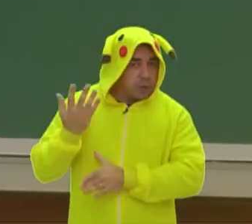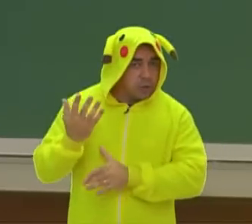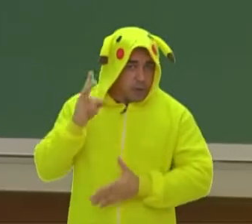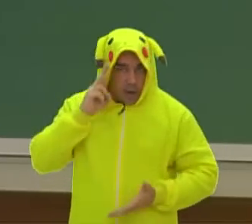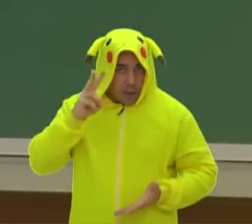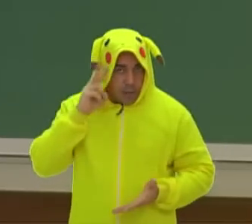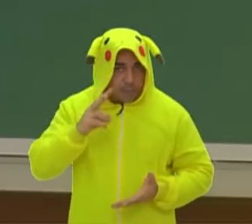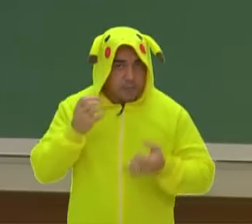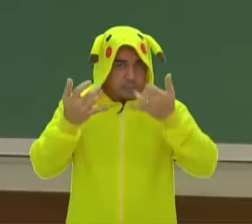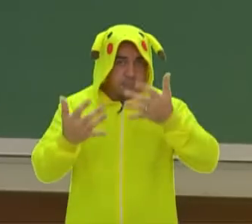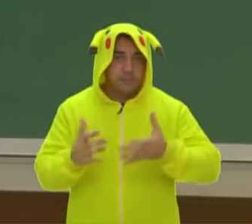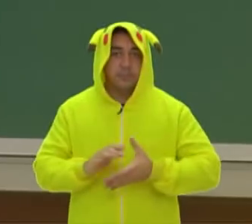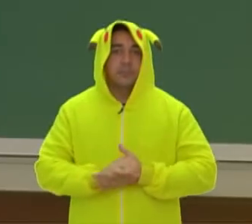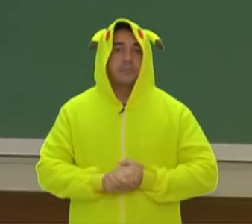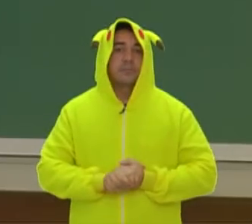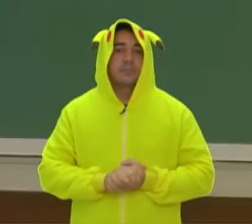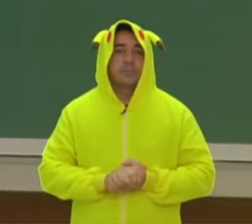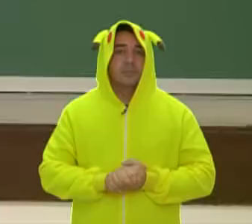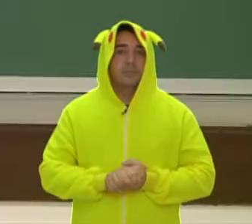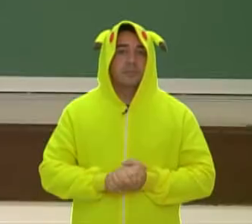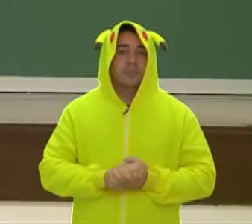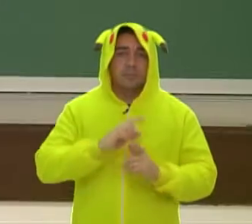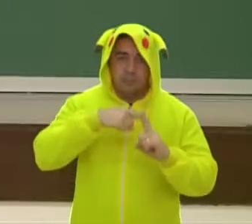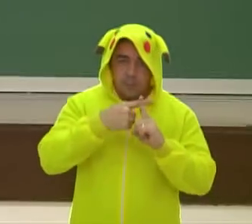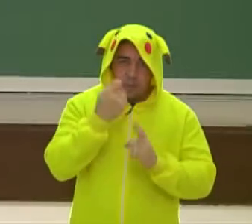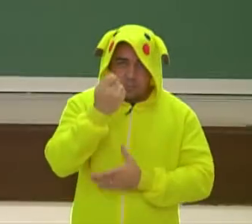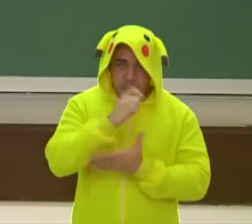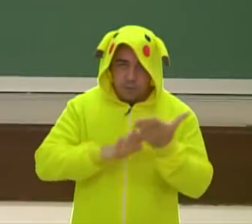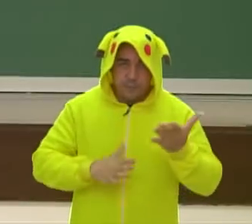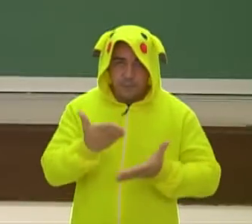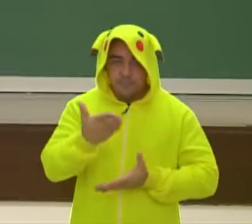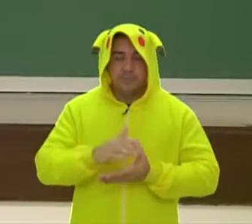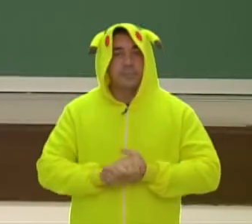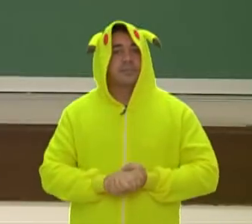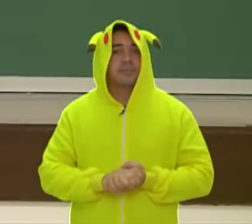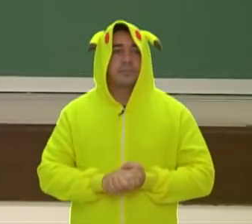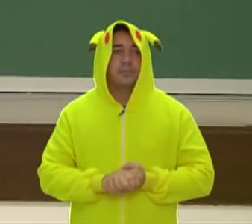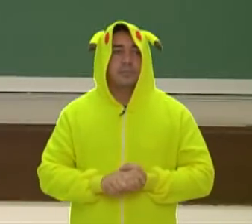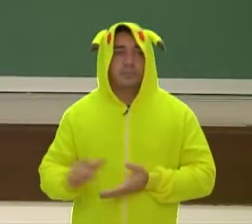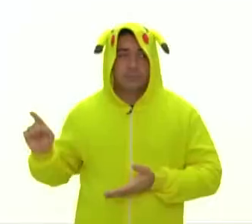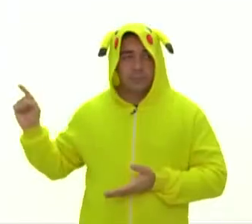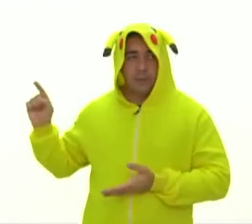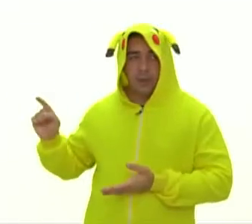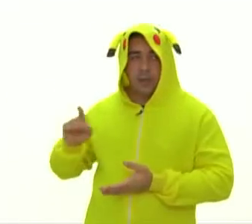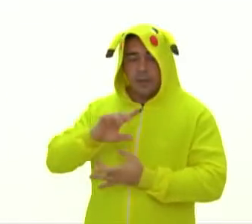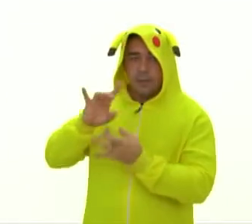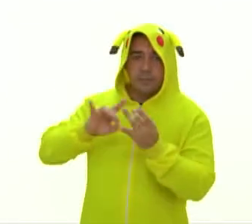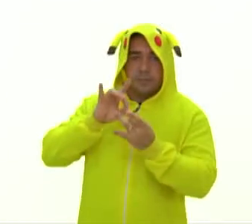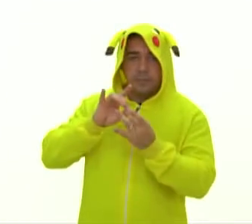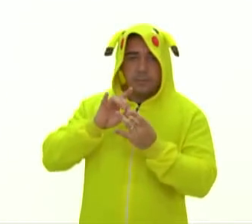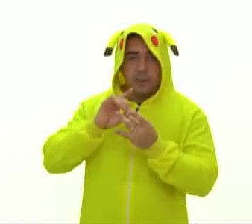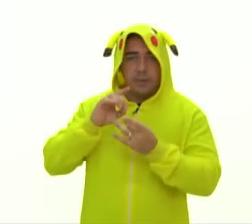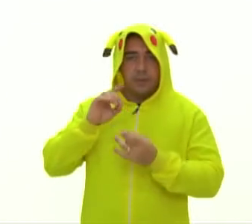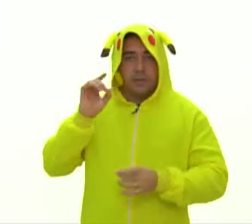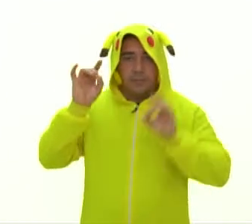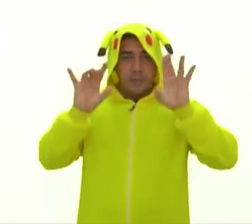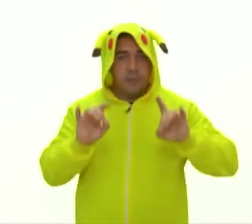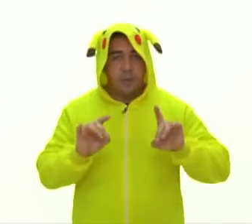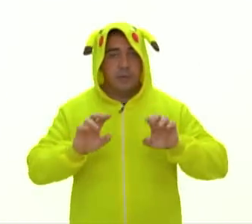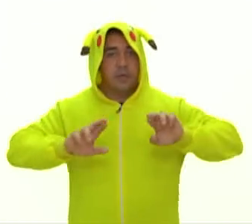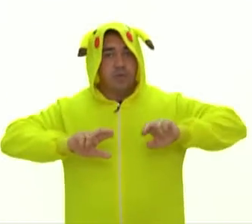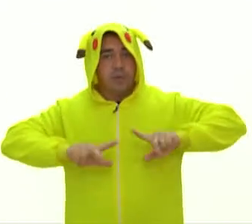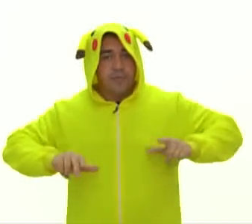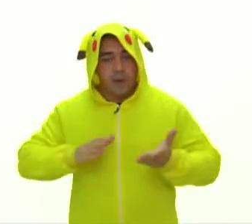Lembraram? Ótimo. Então vamos para mais um exercício. Eevee é um Pokémon especial. Pode evoluir para